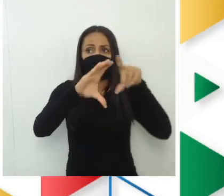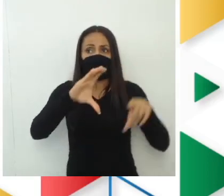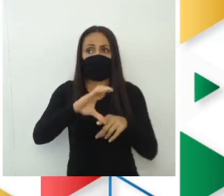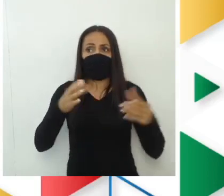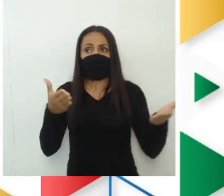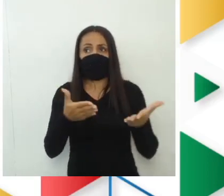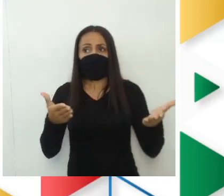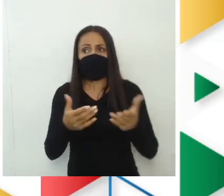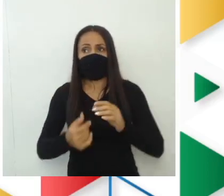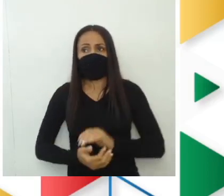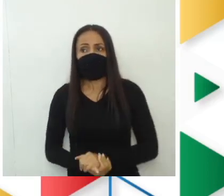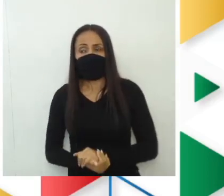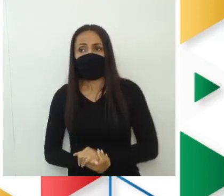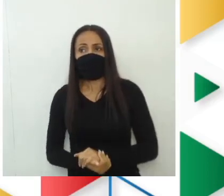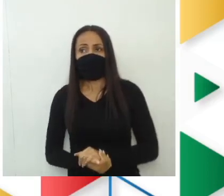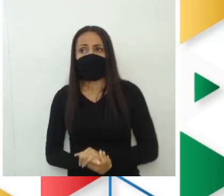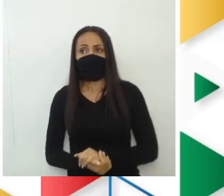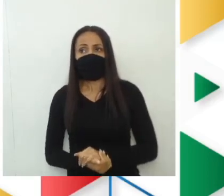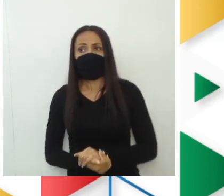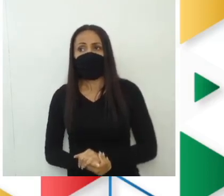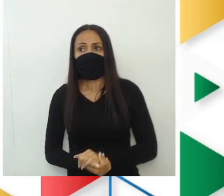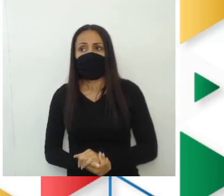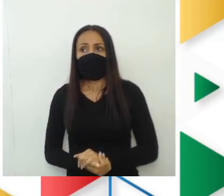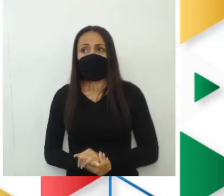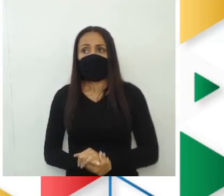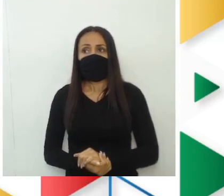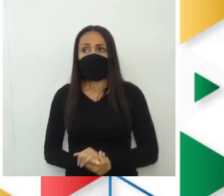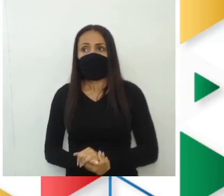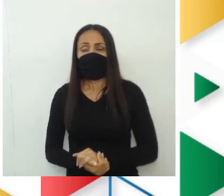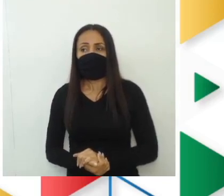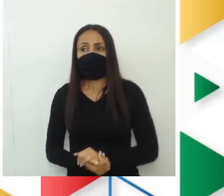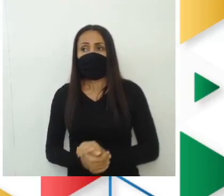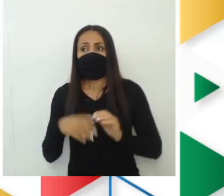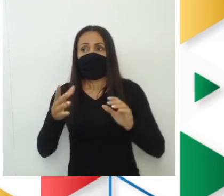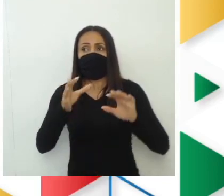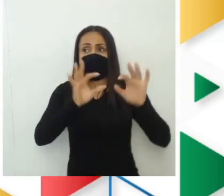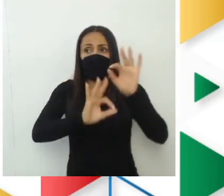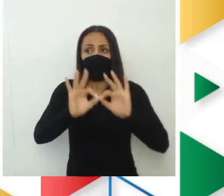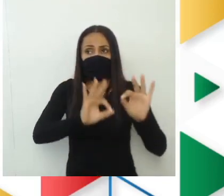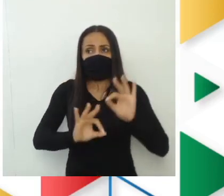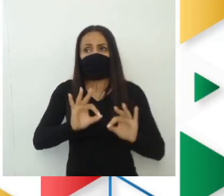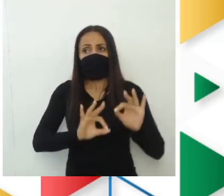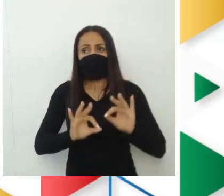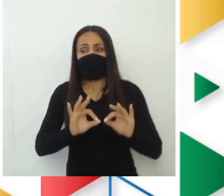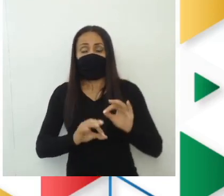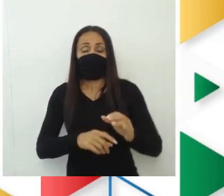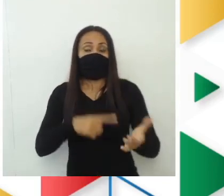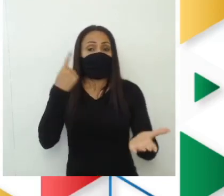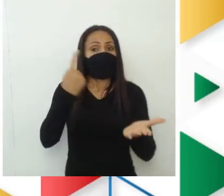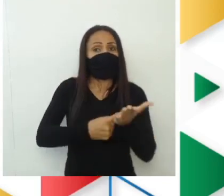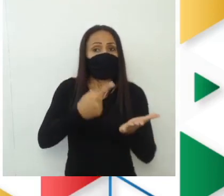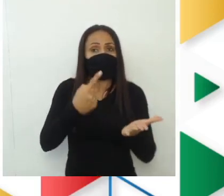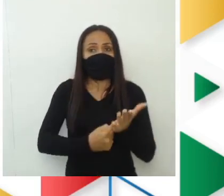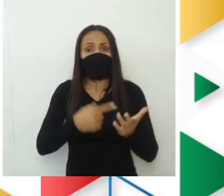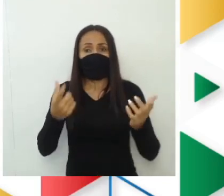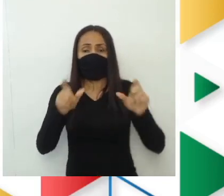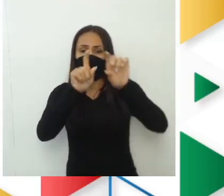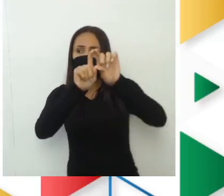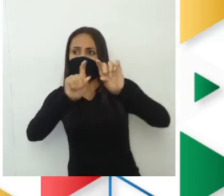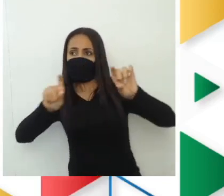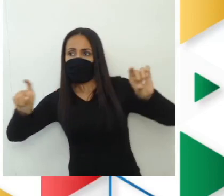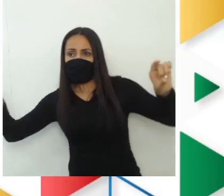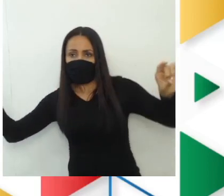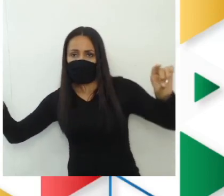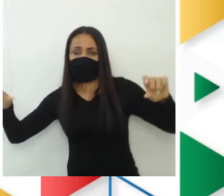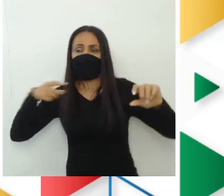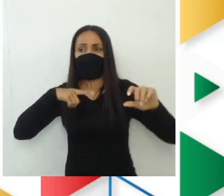Então, coloque as classes bem organizadas de acordo com as suas nomenclaturas, tá? E aí no item